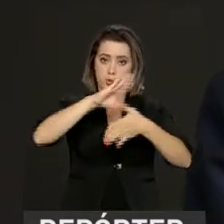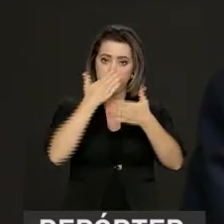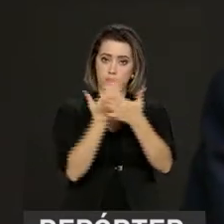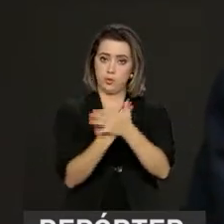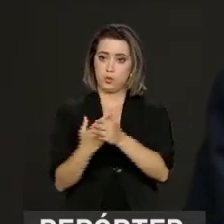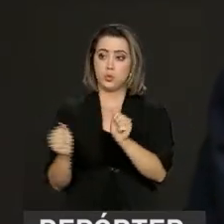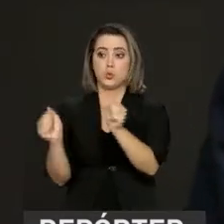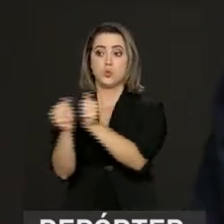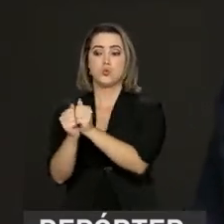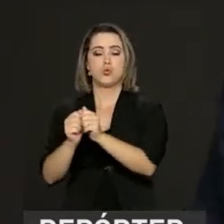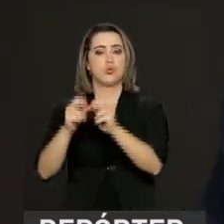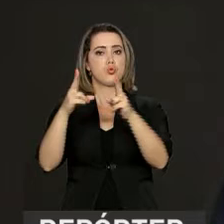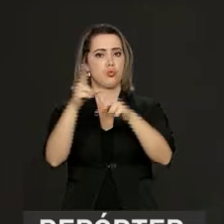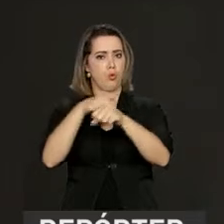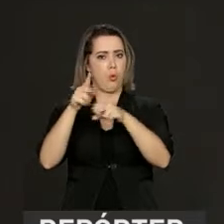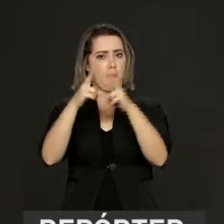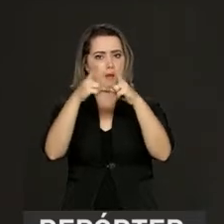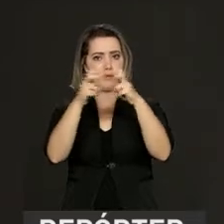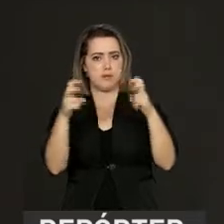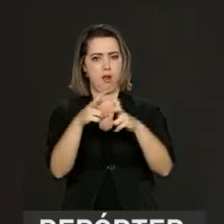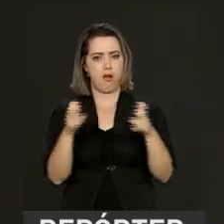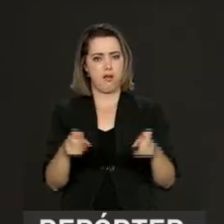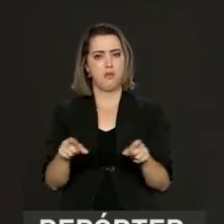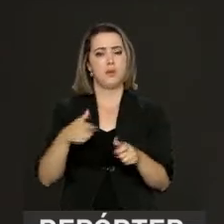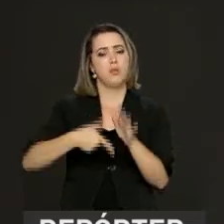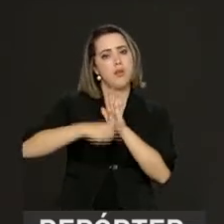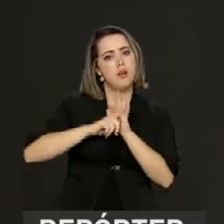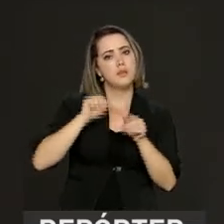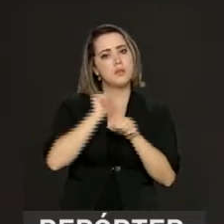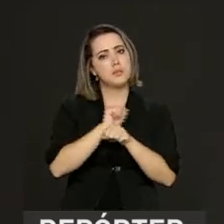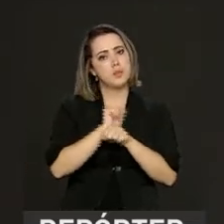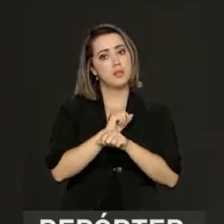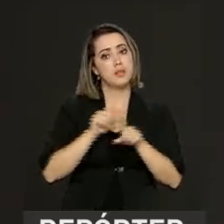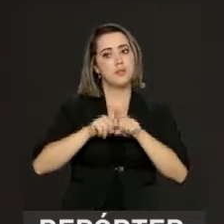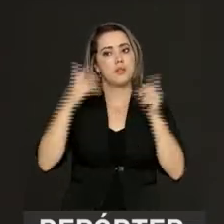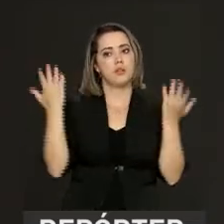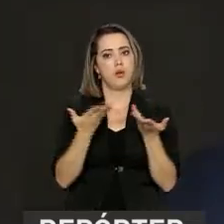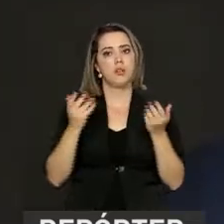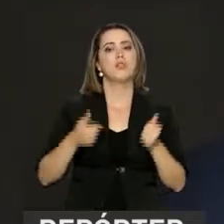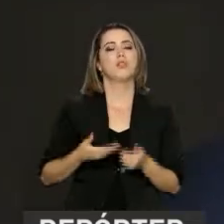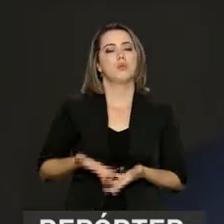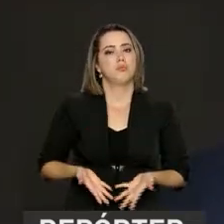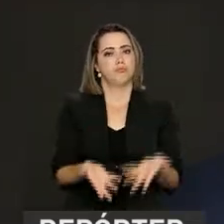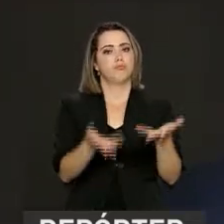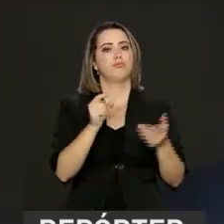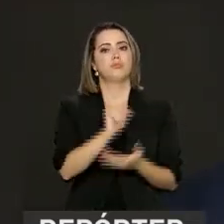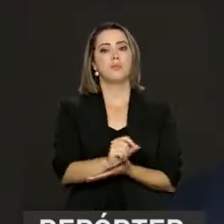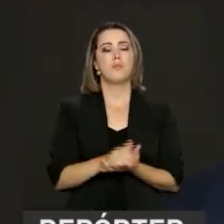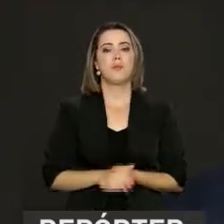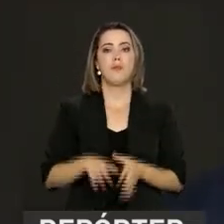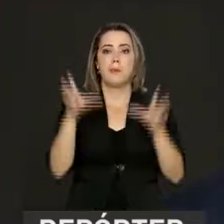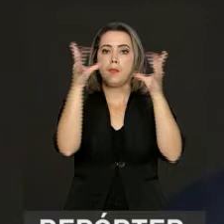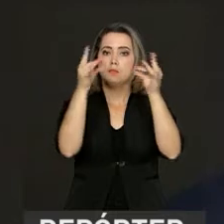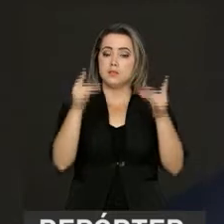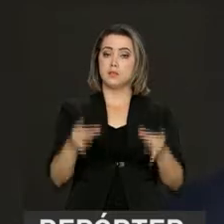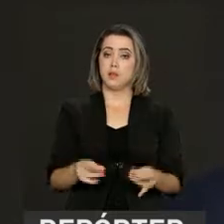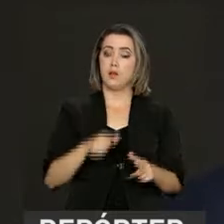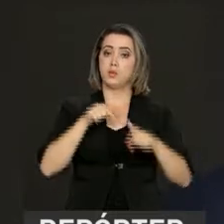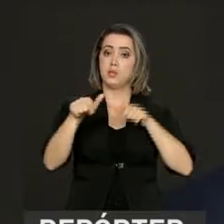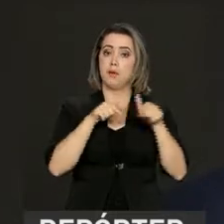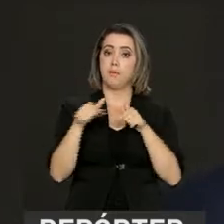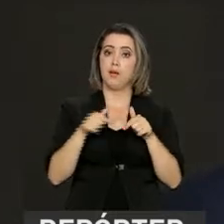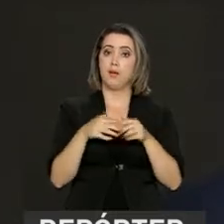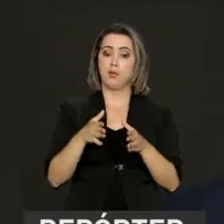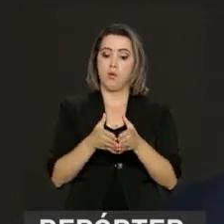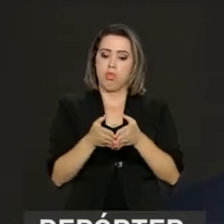ficou paralisado o pequeno tempo mas eu quero agora é incrementá lo ao destacar o trabalho da marinha brasileira numa